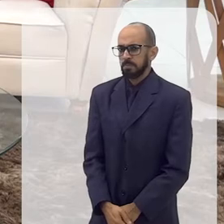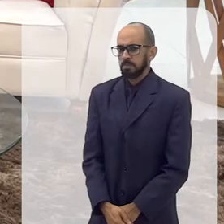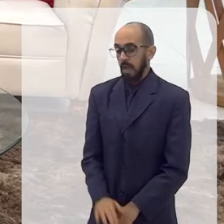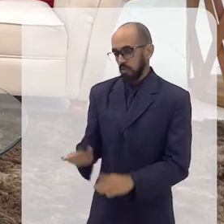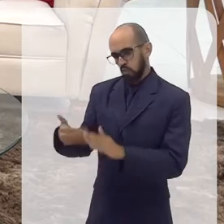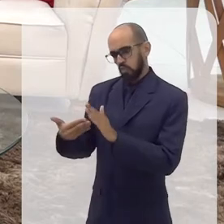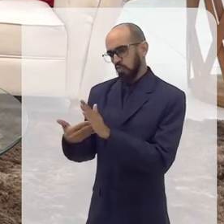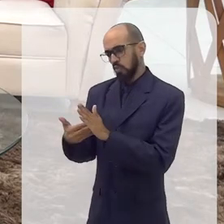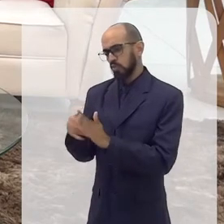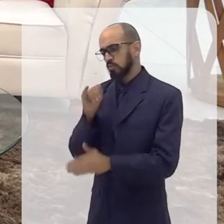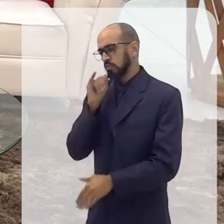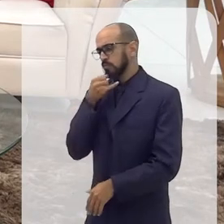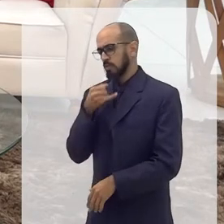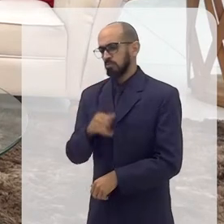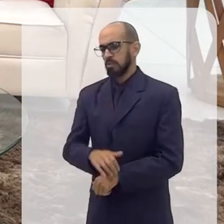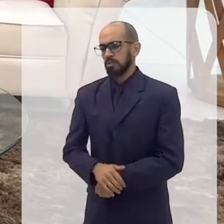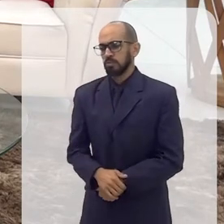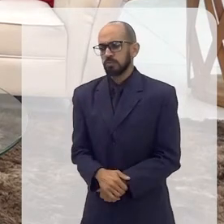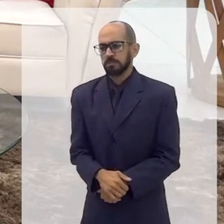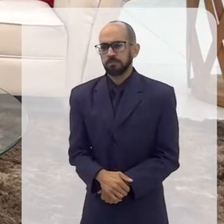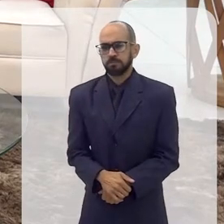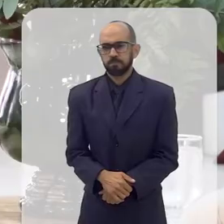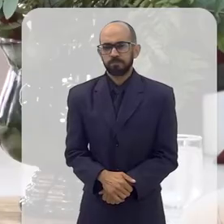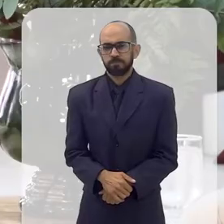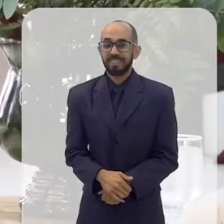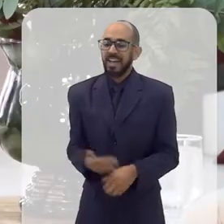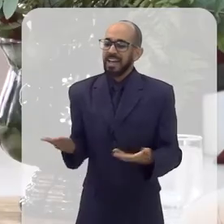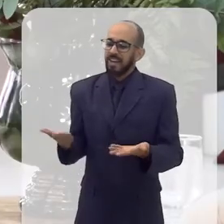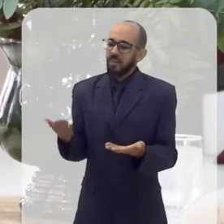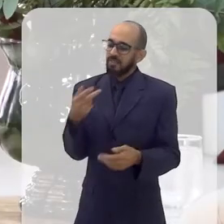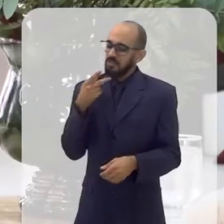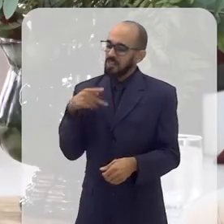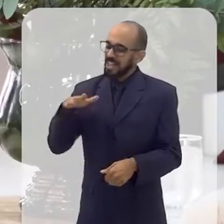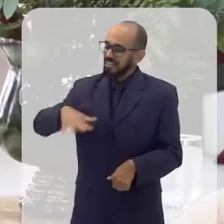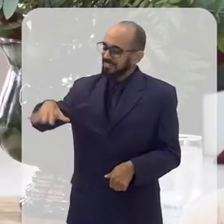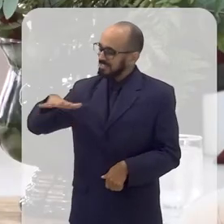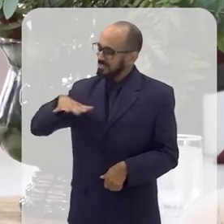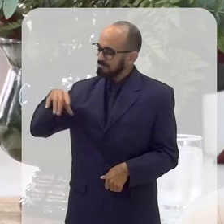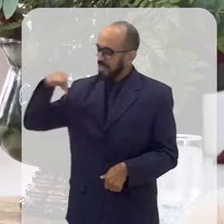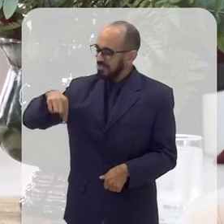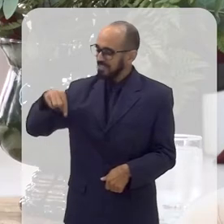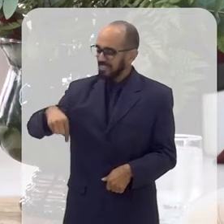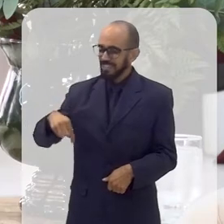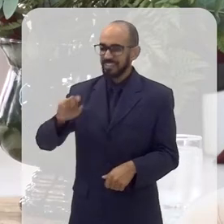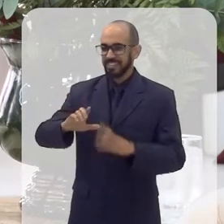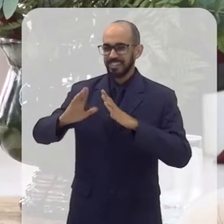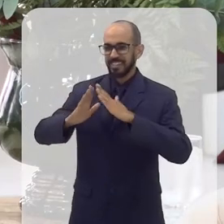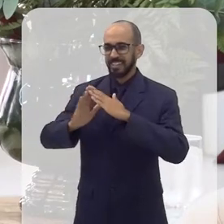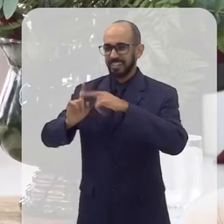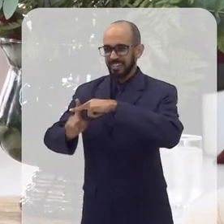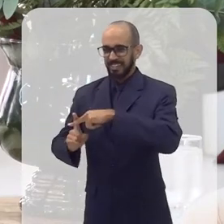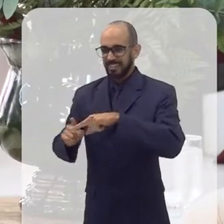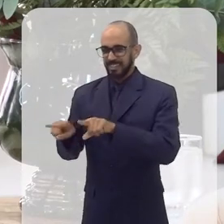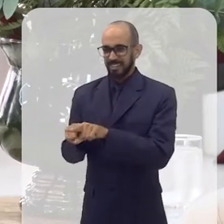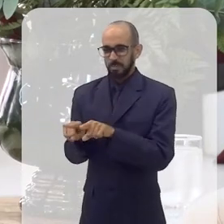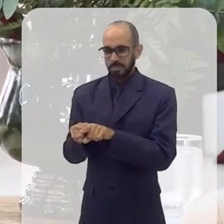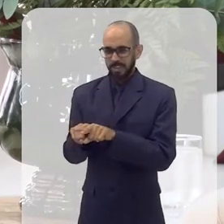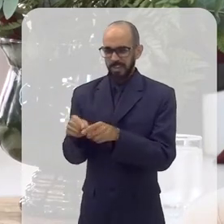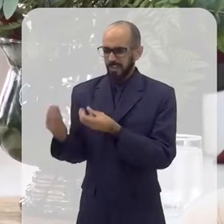A todos, infelizmente. Agora vamos falar sobre esse espaço aqui, sobre a